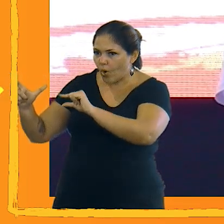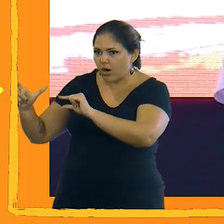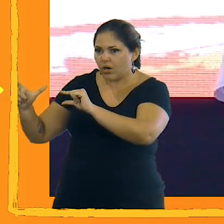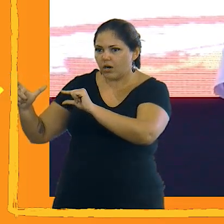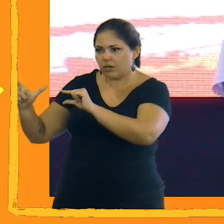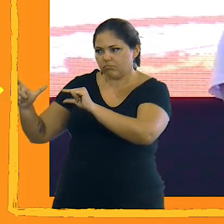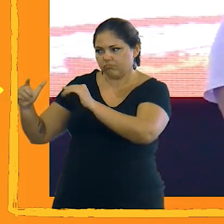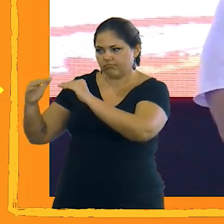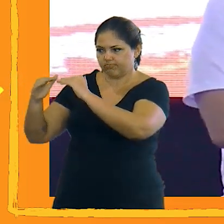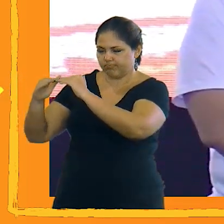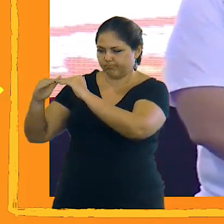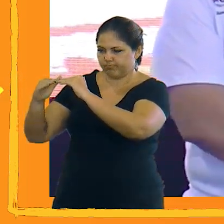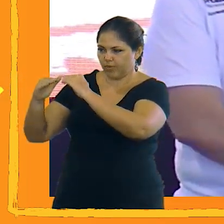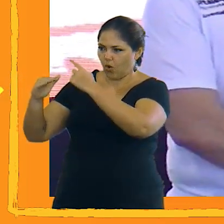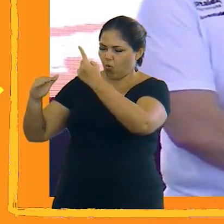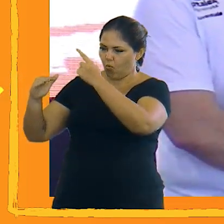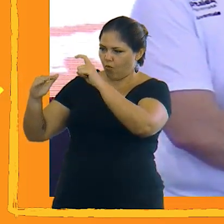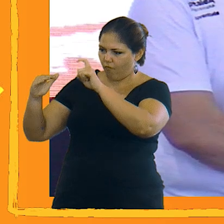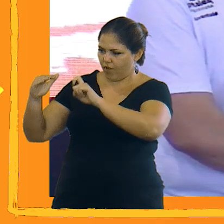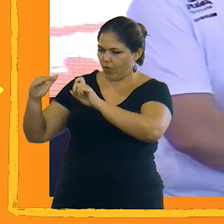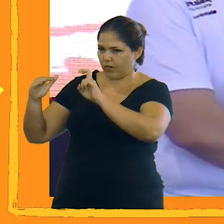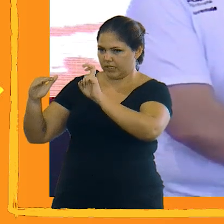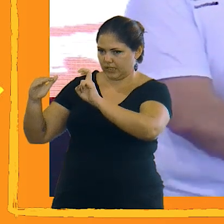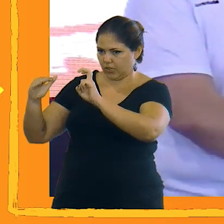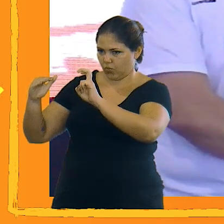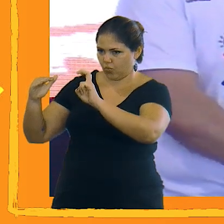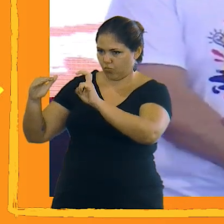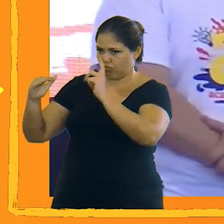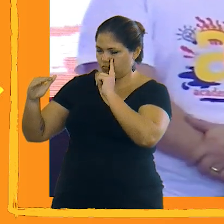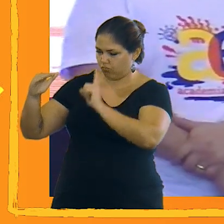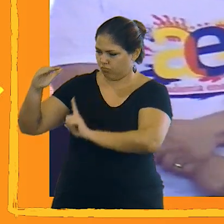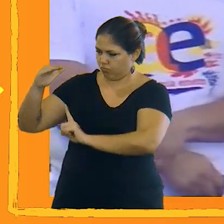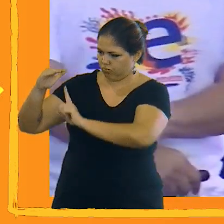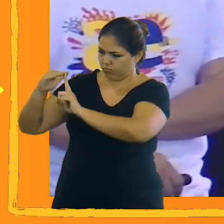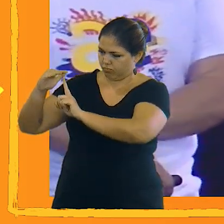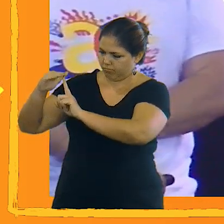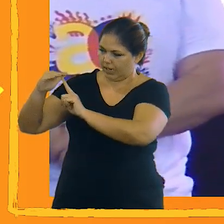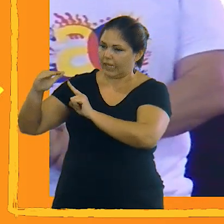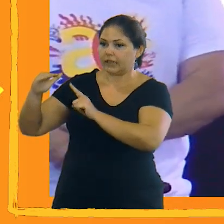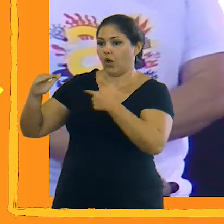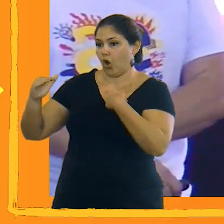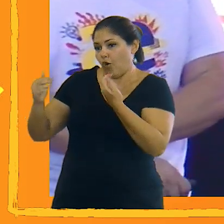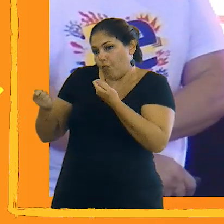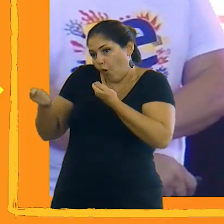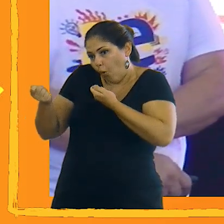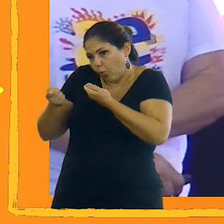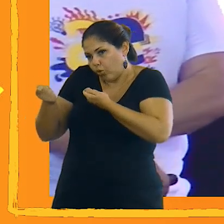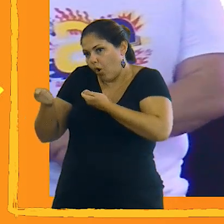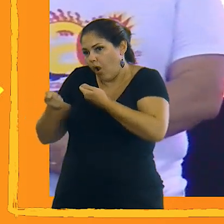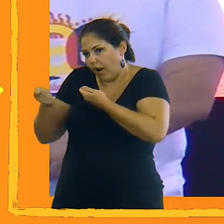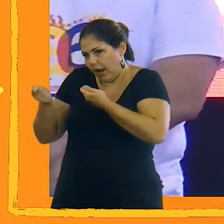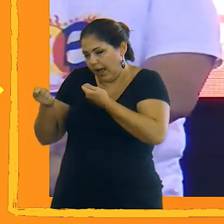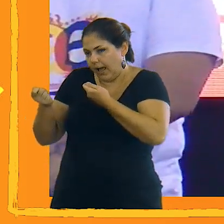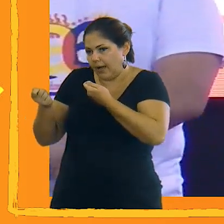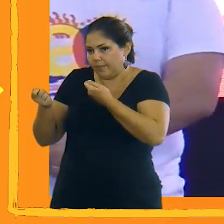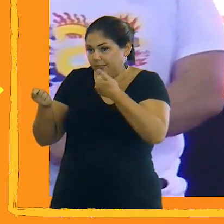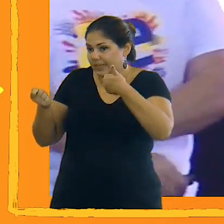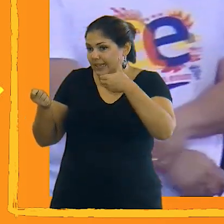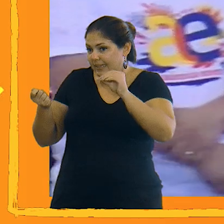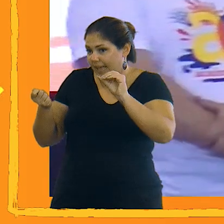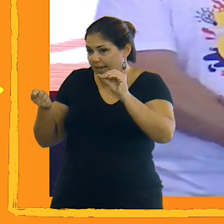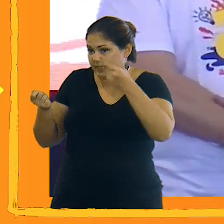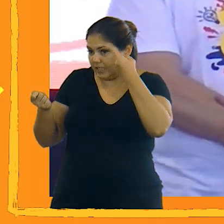água estava a 1,5 M decidiram então fazer um racionamento de água durante 10 dias